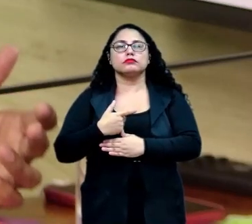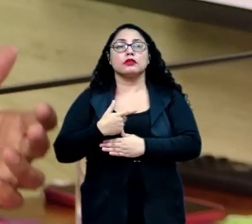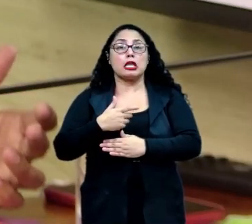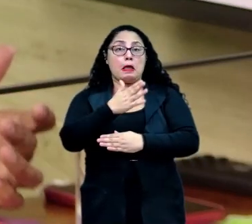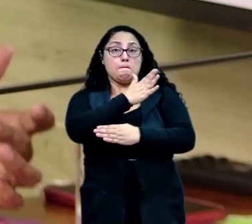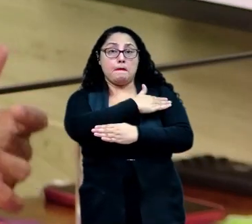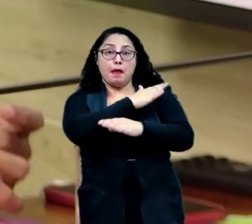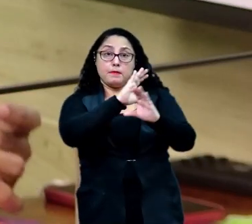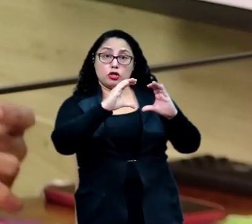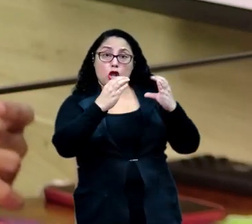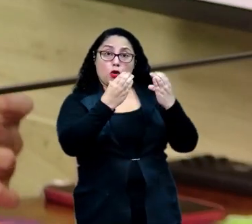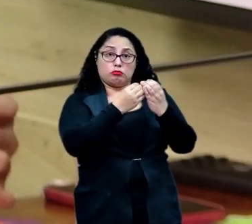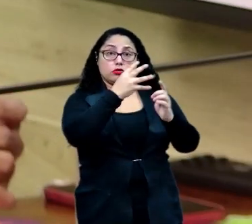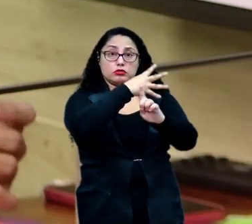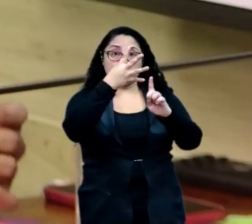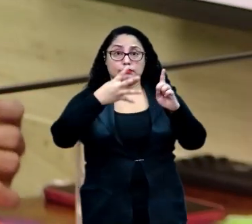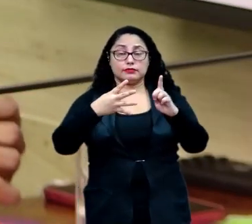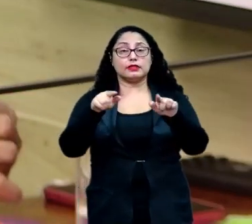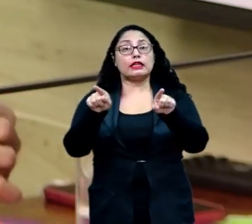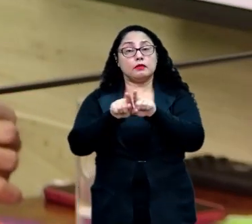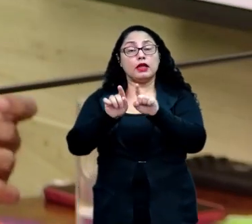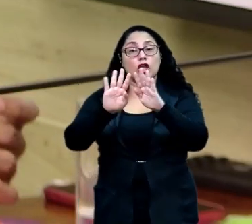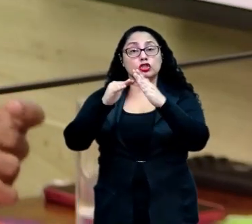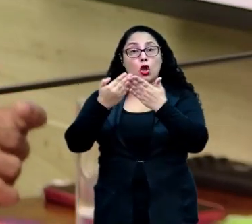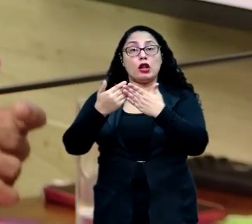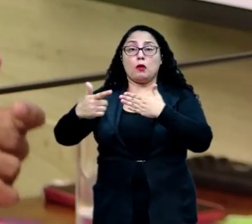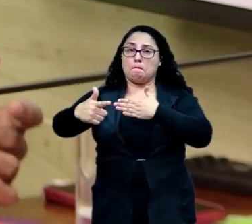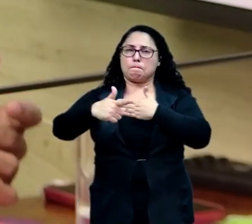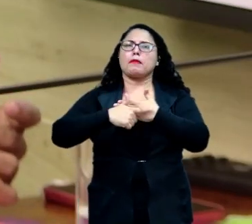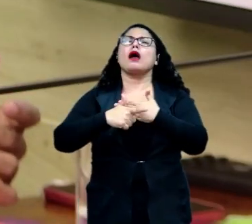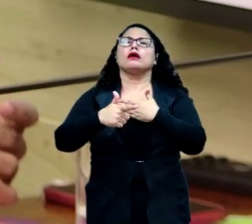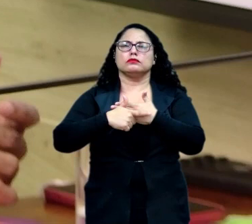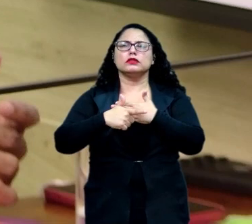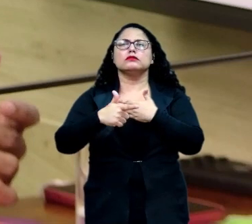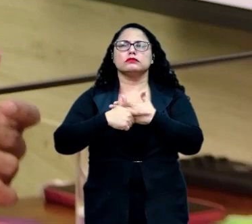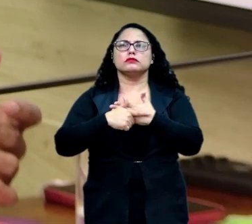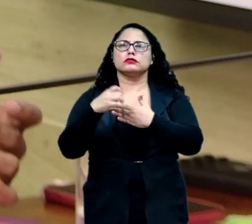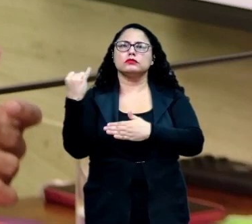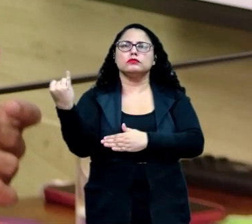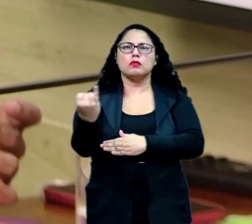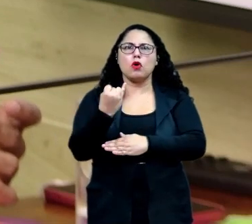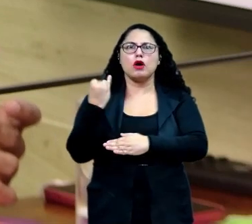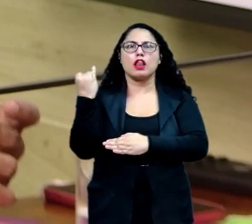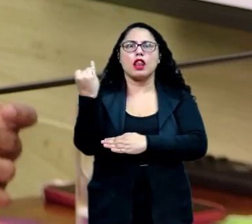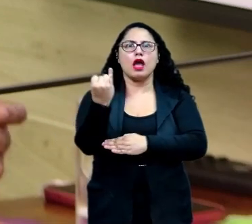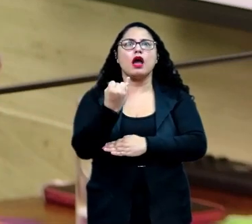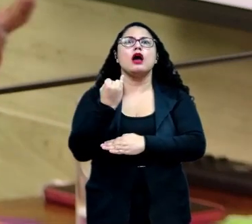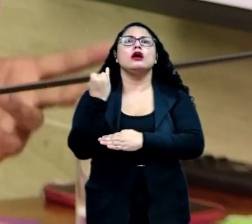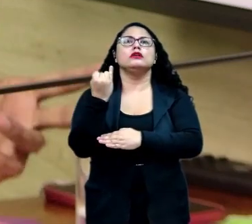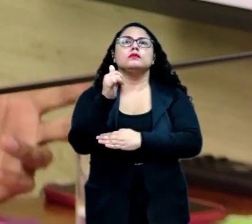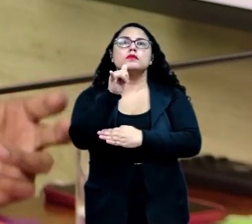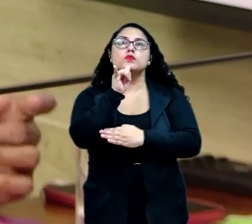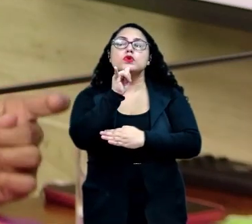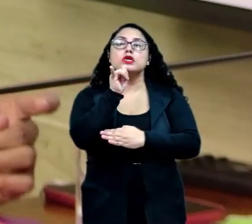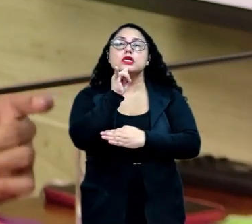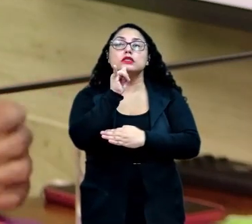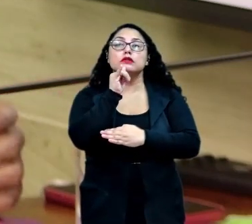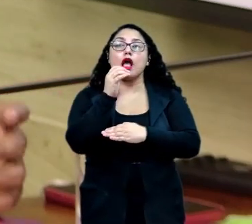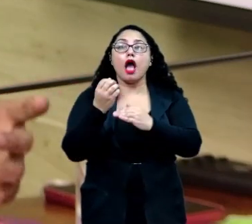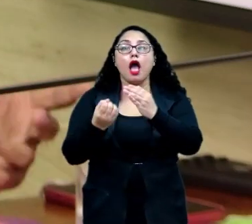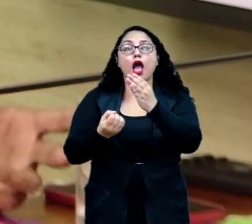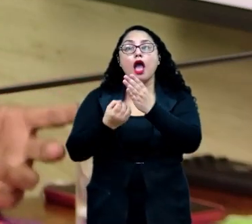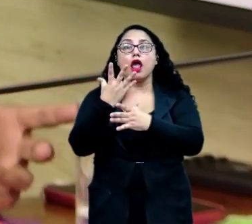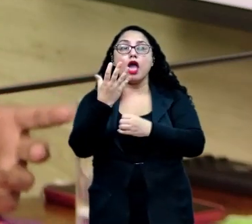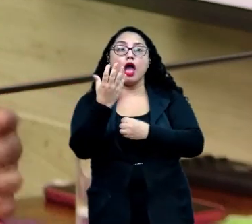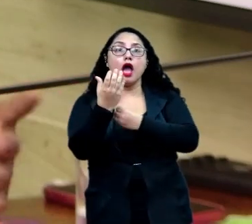membros da comunidade LGBT, mas a escola tem um papel importantíssimo, por exemplo, na construção